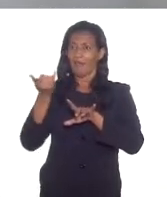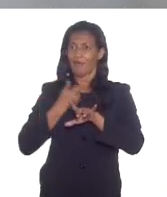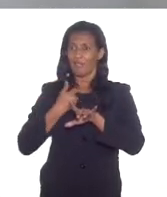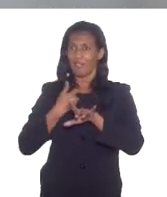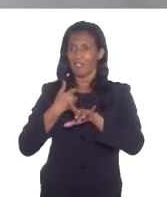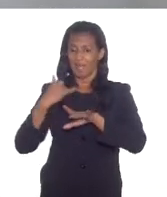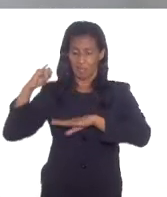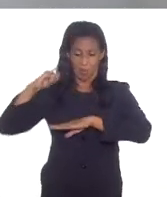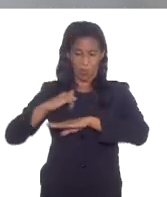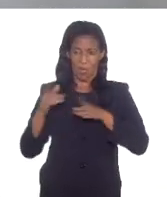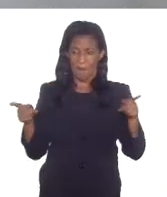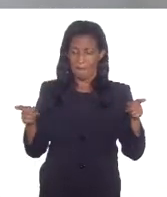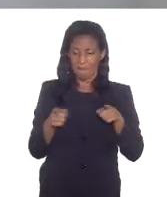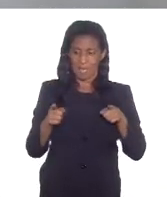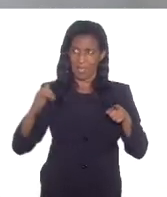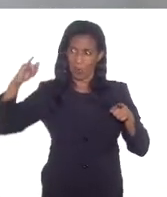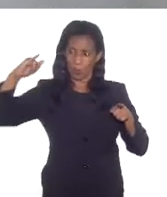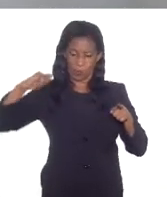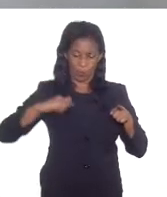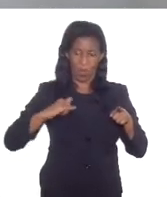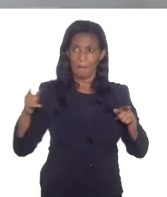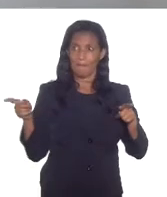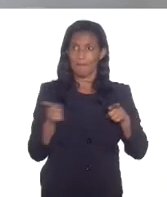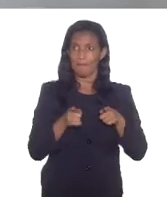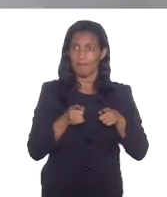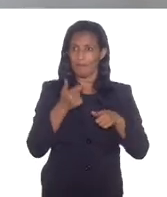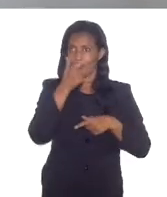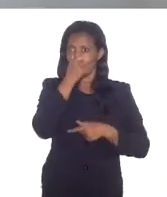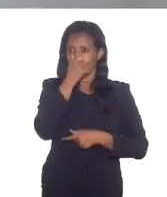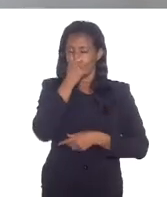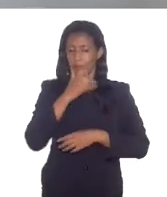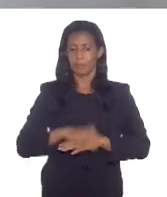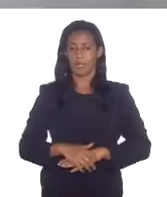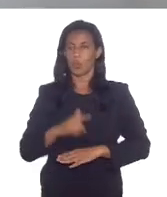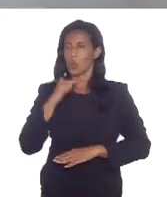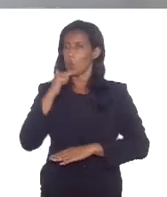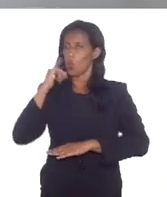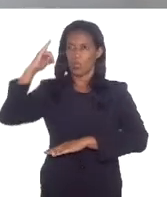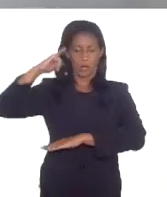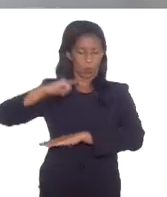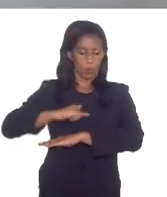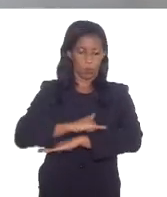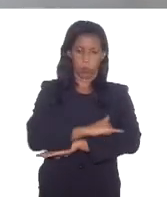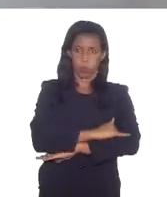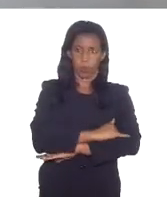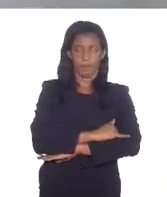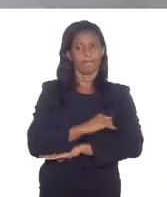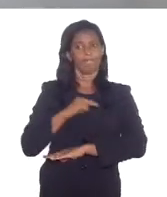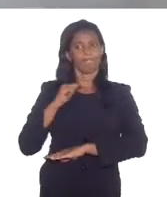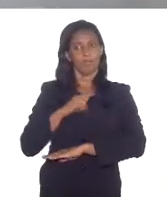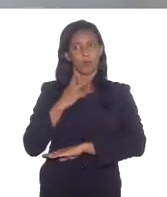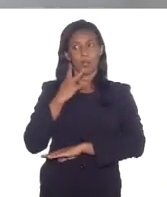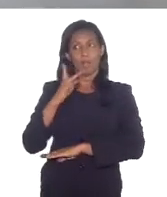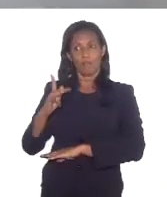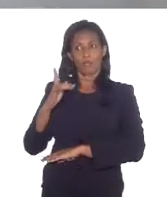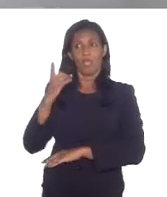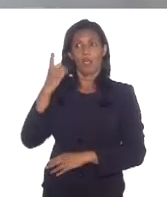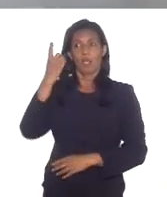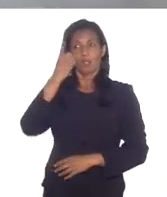não consegue pousar. Então, quero chamar a atenção do deputado Dionísio Lins, que essas ocorrências